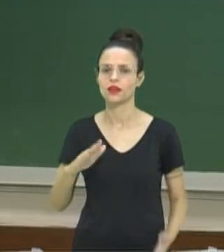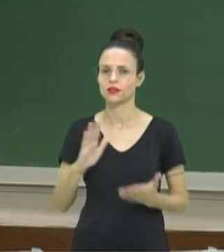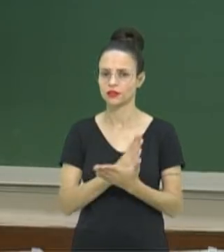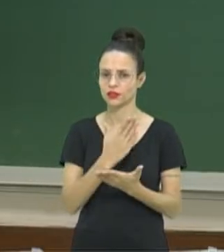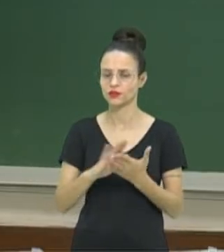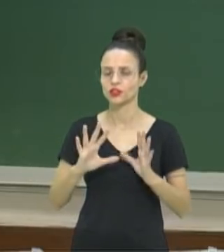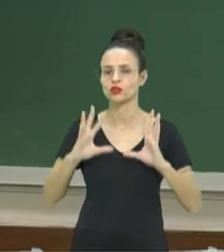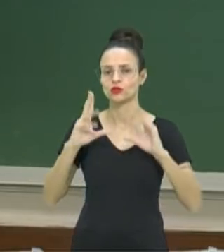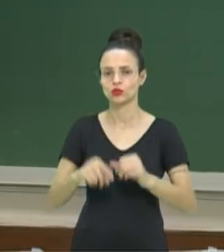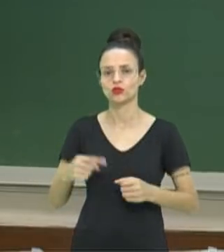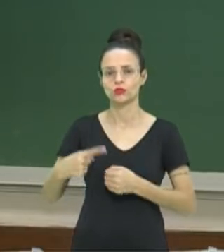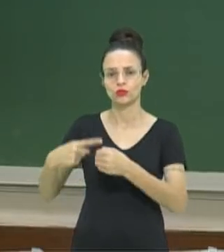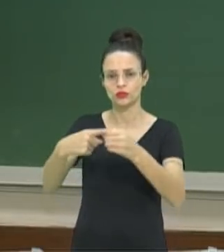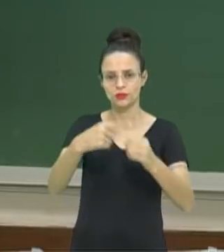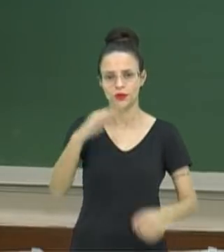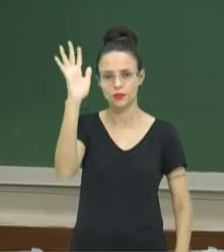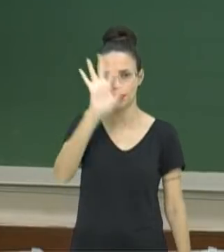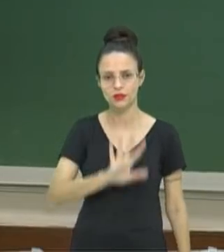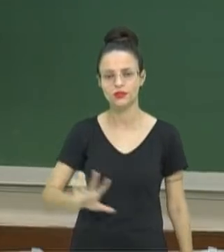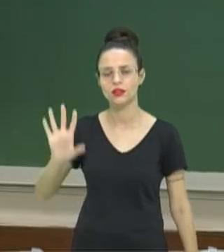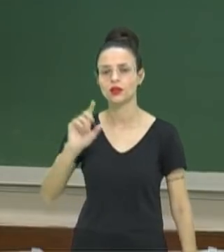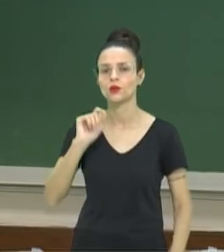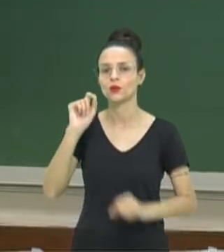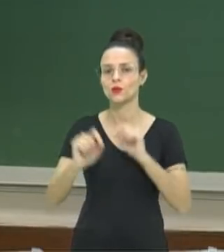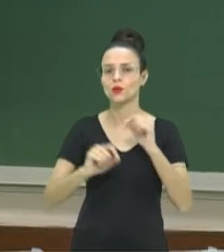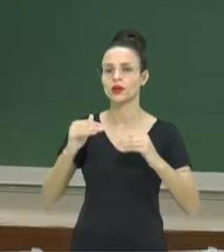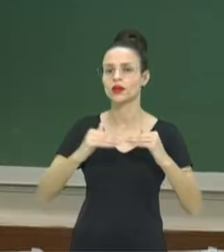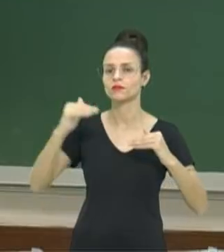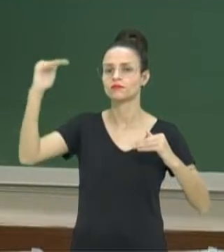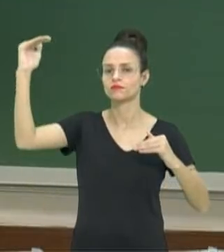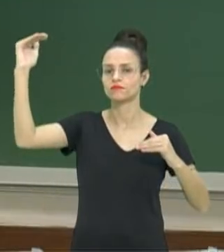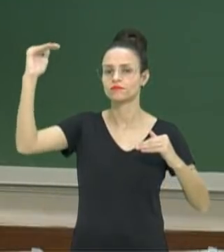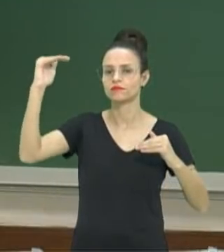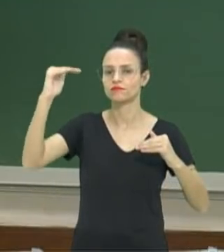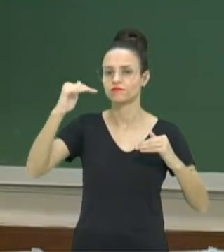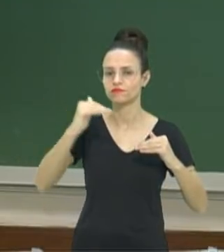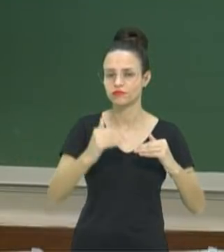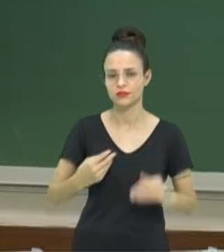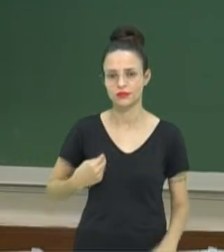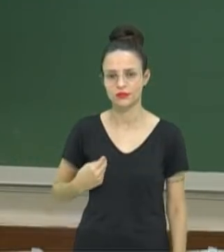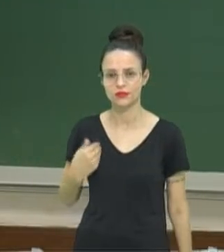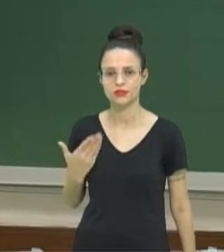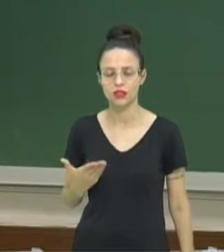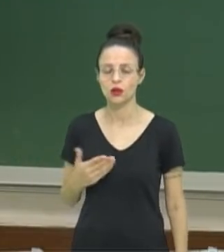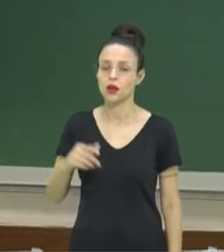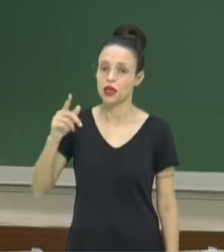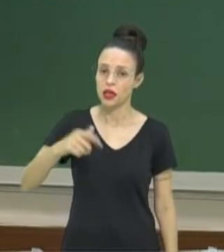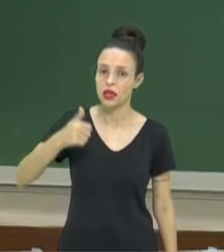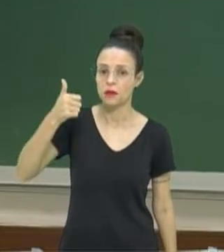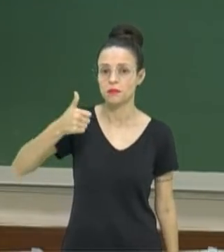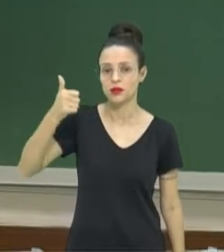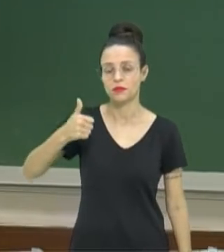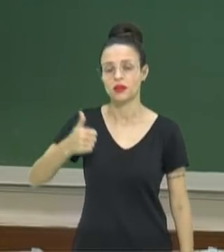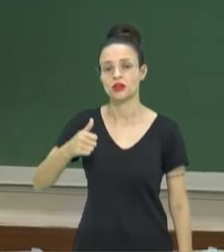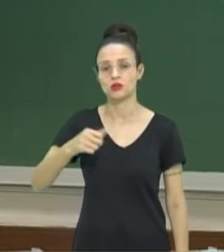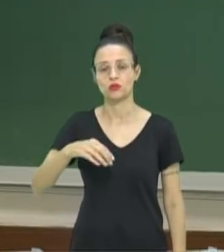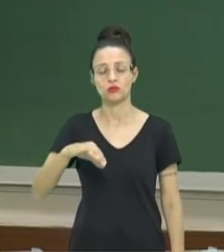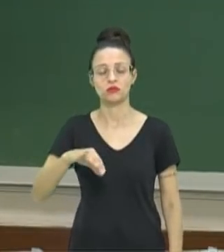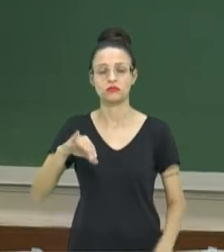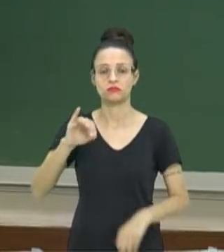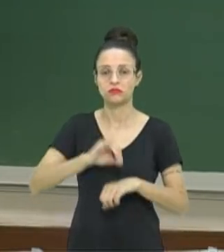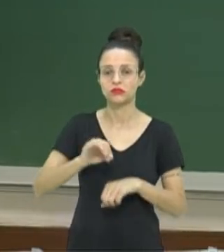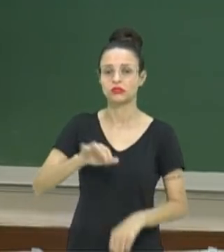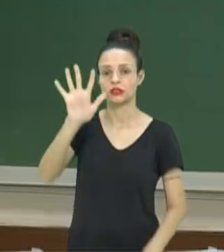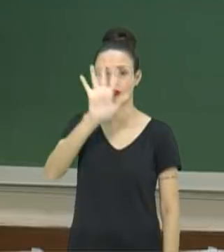de todos os municípios brasileiros, em qual degrau da escada da hierarquia eles estão. Se é uma metrópole nacional, se